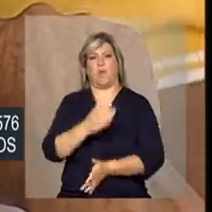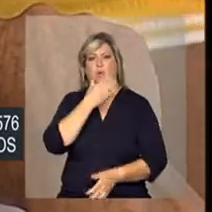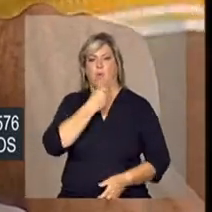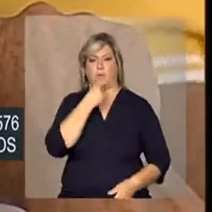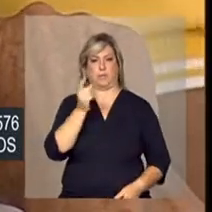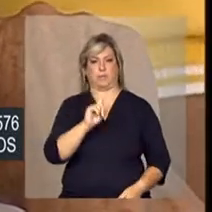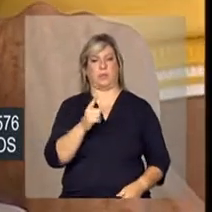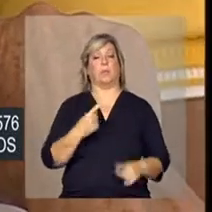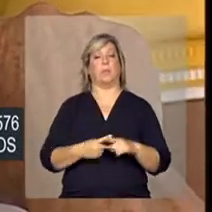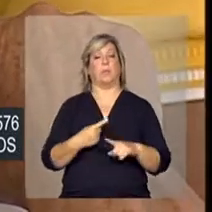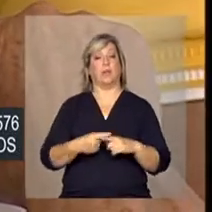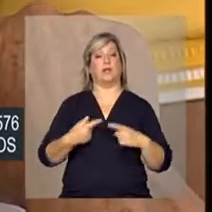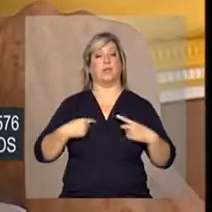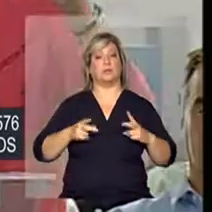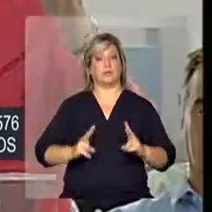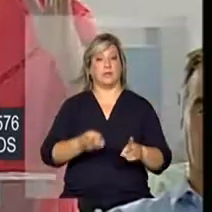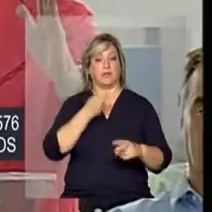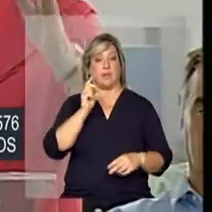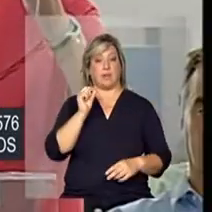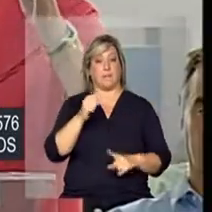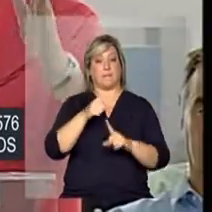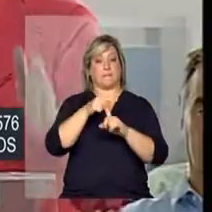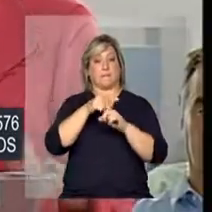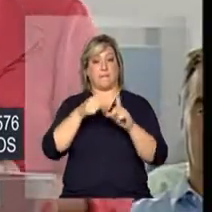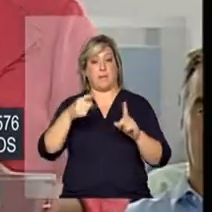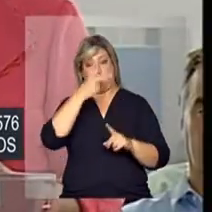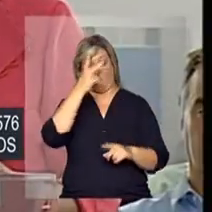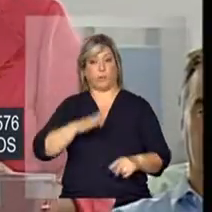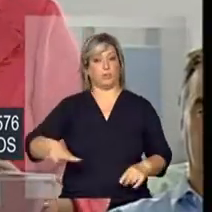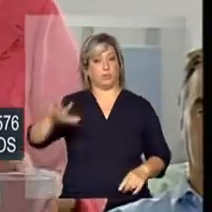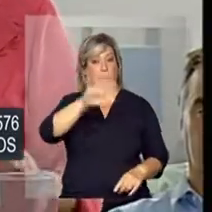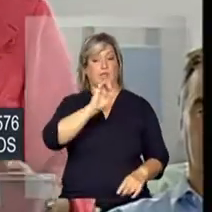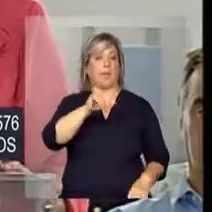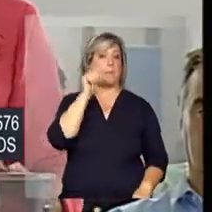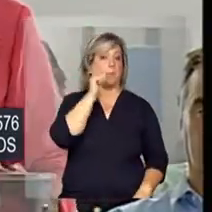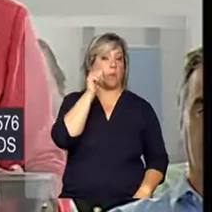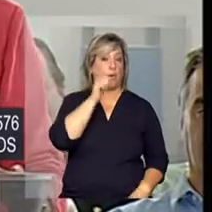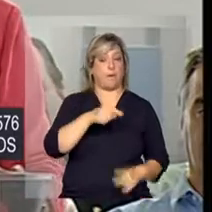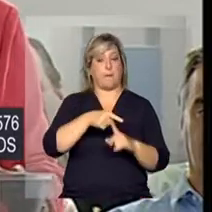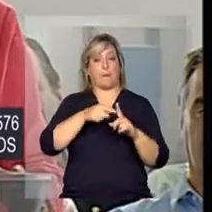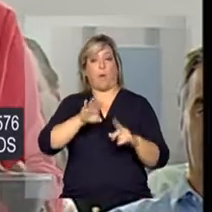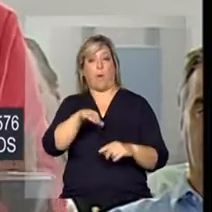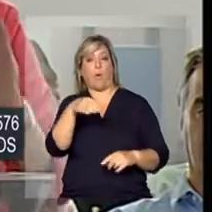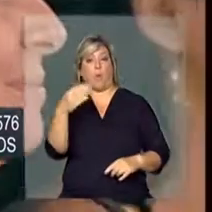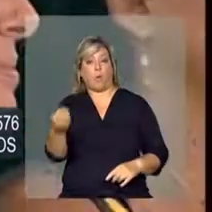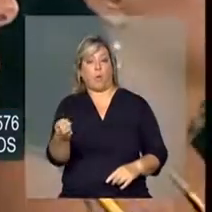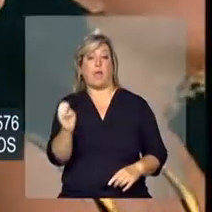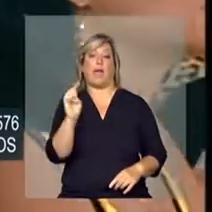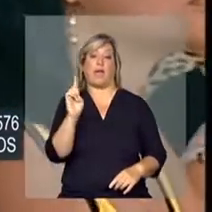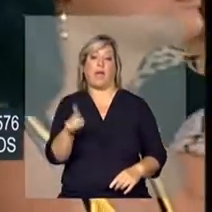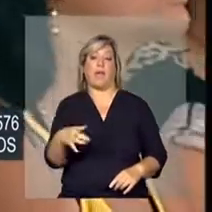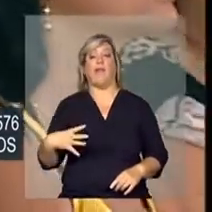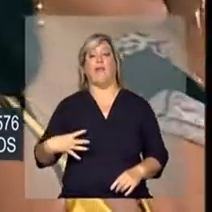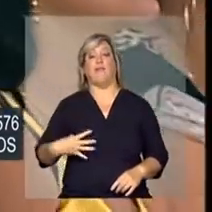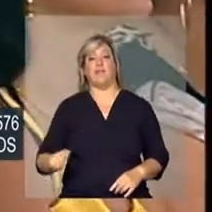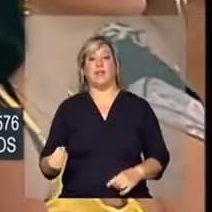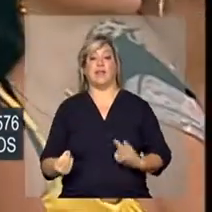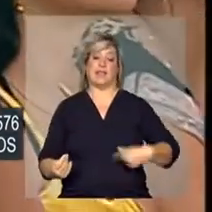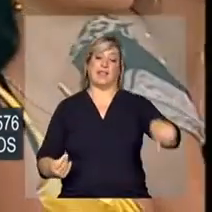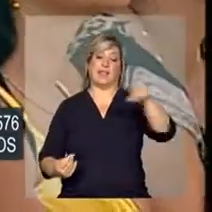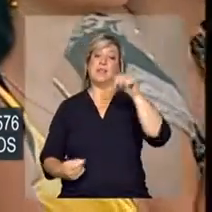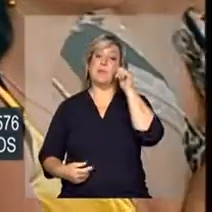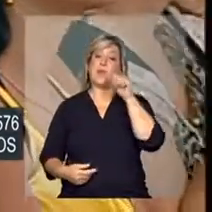Até porque eu sempre digo, metade da população é mulher, a outra metade é filha dessa